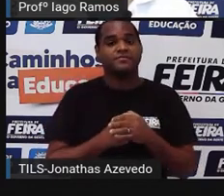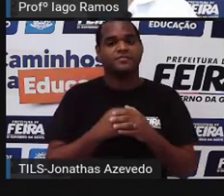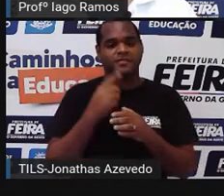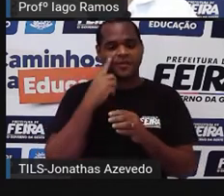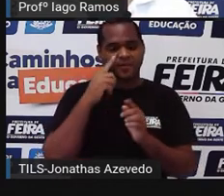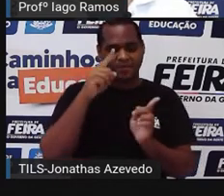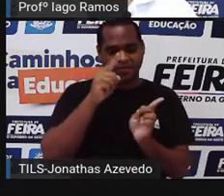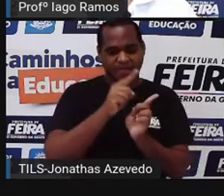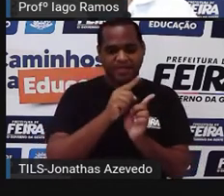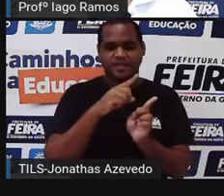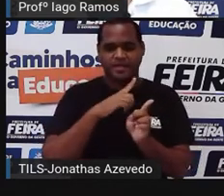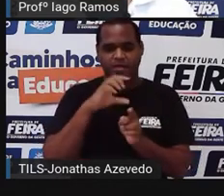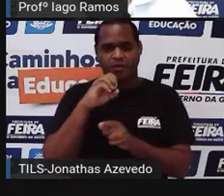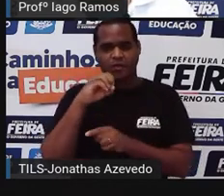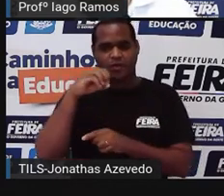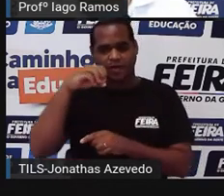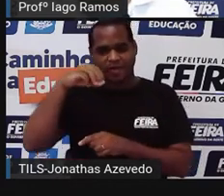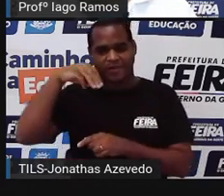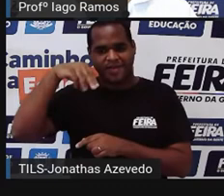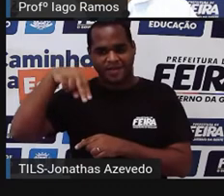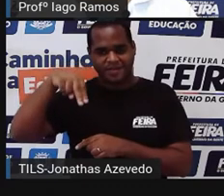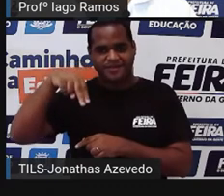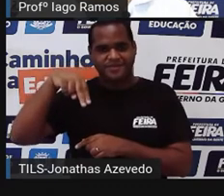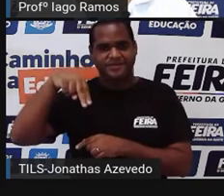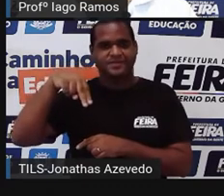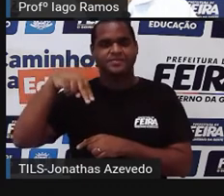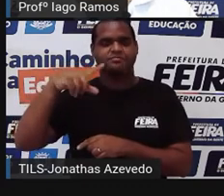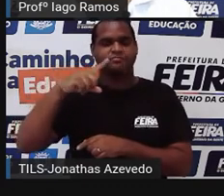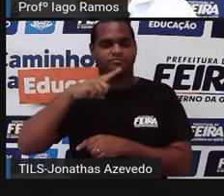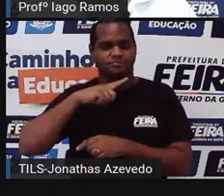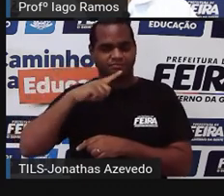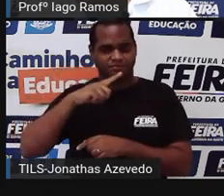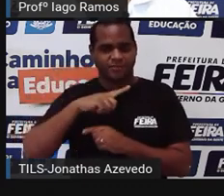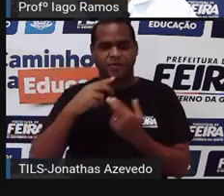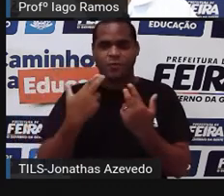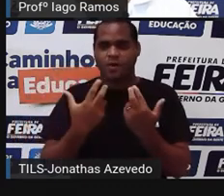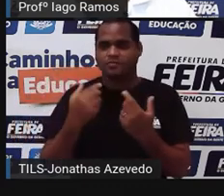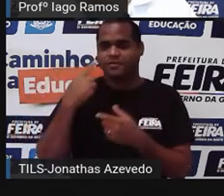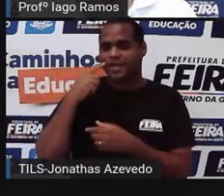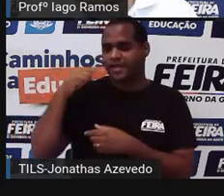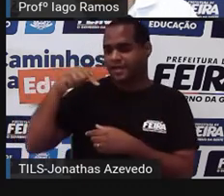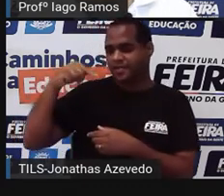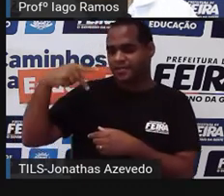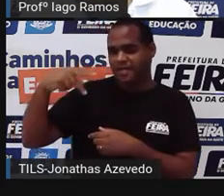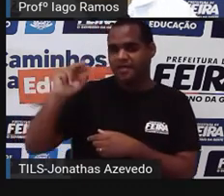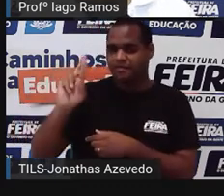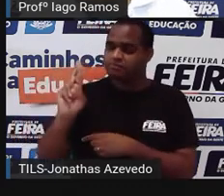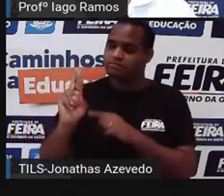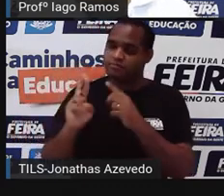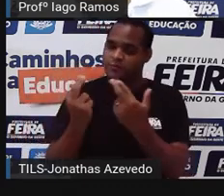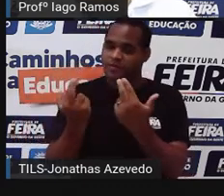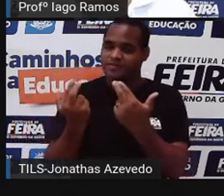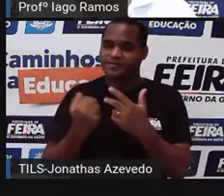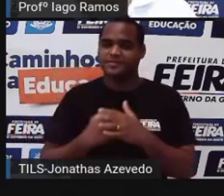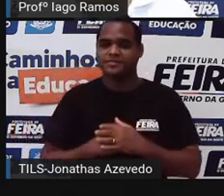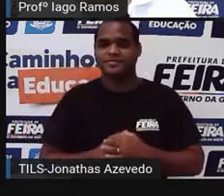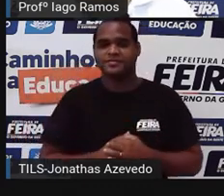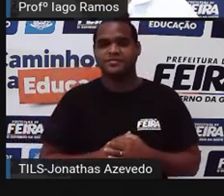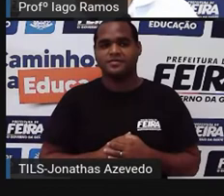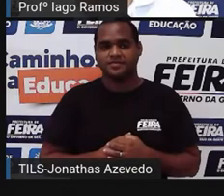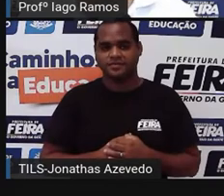pequeno ângulo o MN vai ter a mesma medida que o ângulo que PR Tá bom